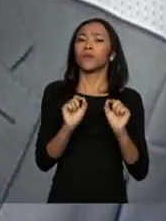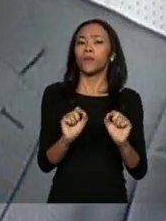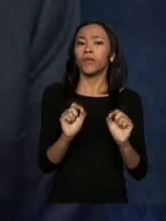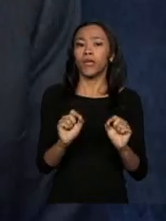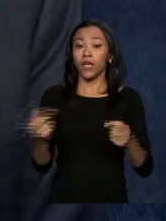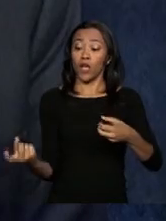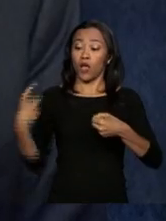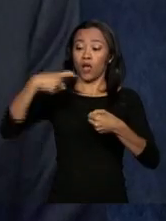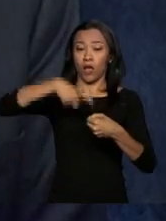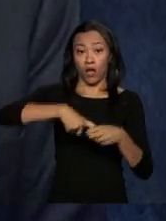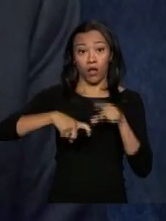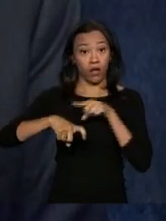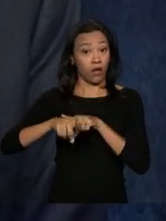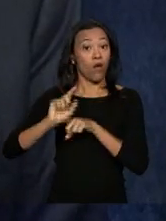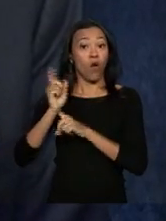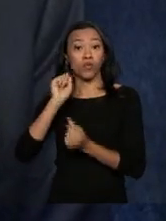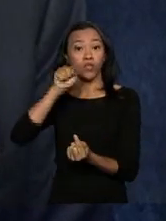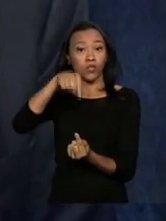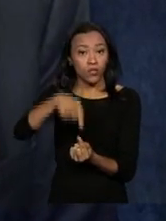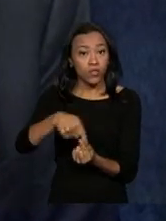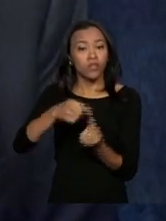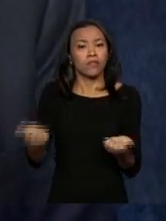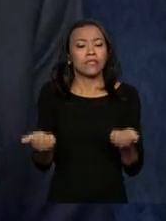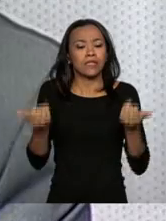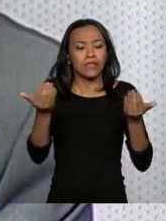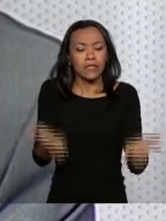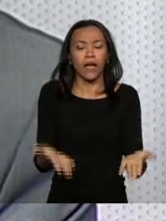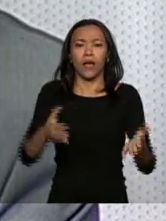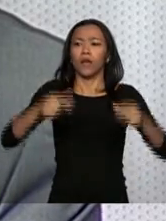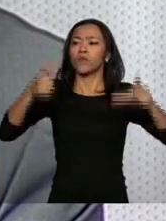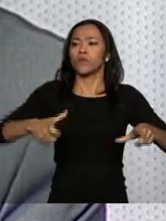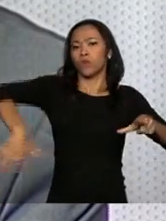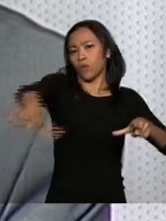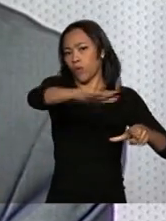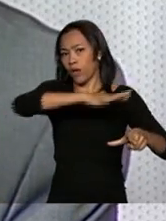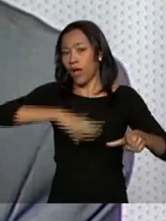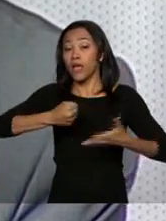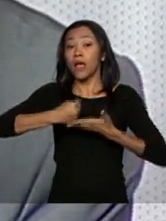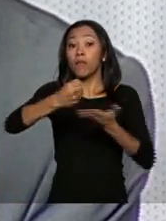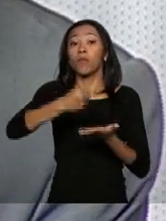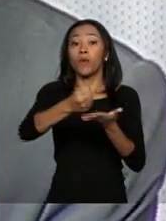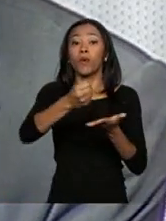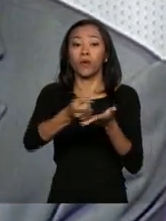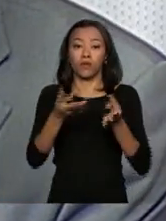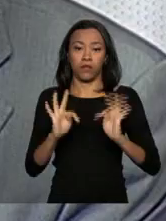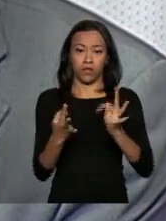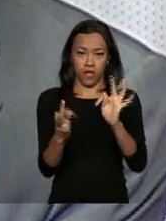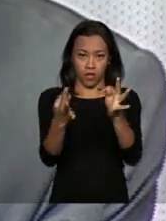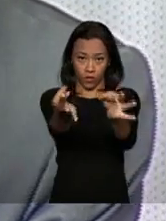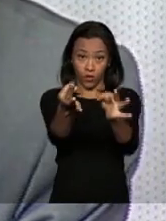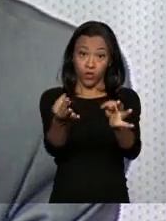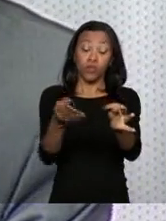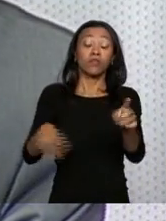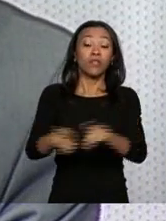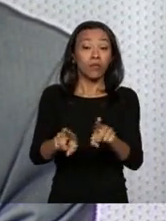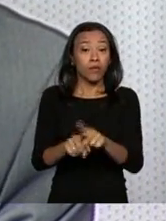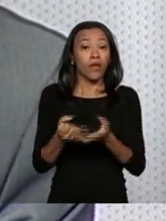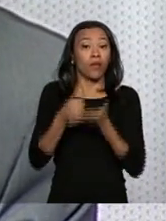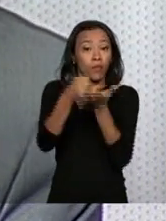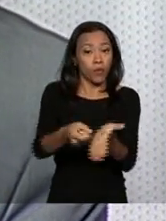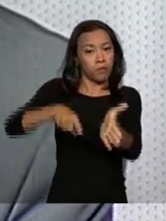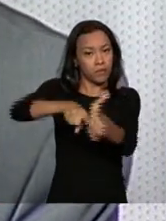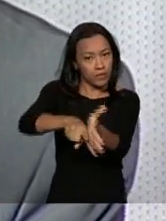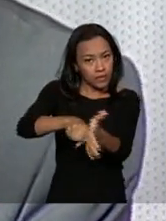convênios que visam ofertar infraestrutura e serviços tecnológicos de suporte as atividades de pesquisa